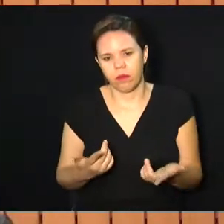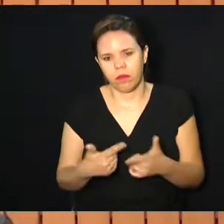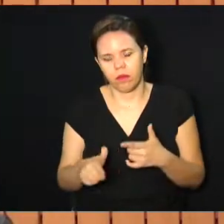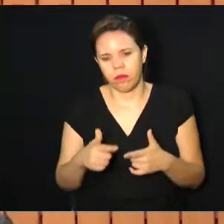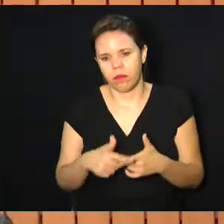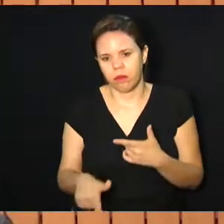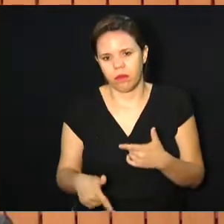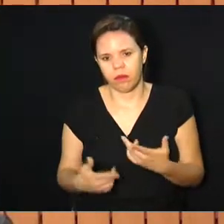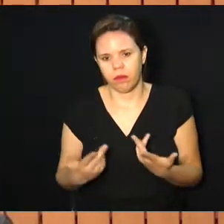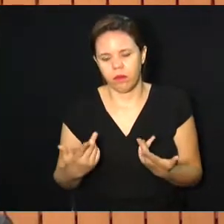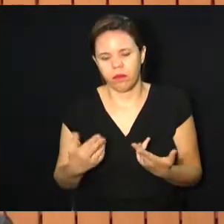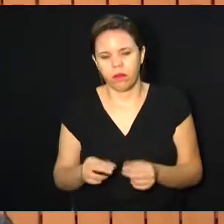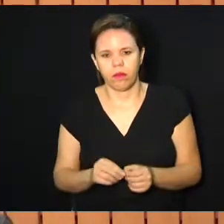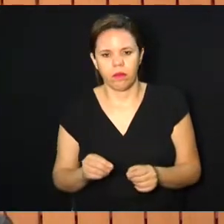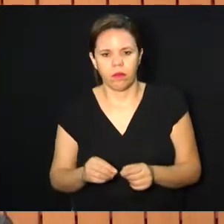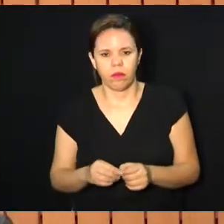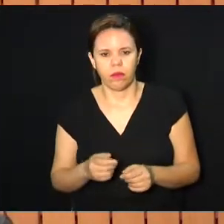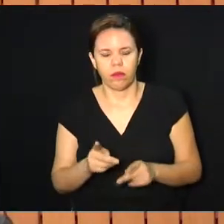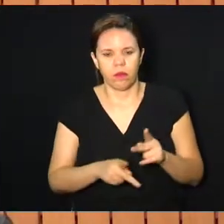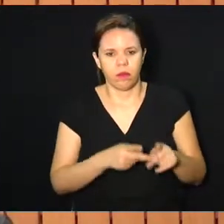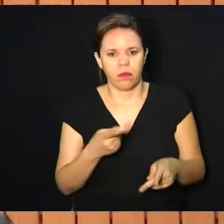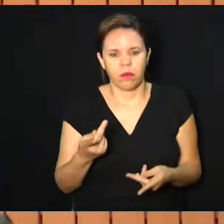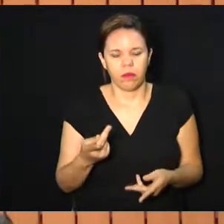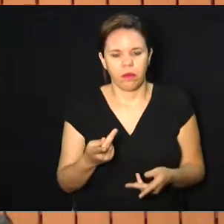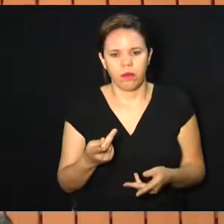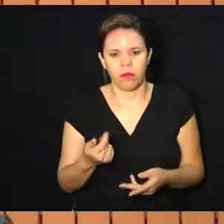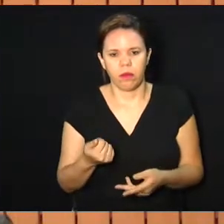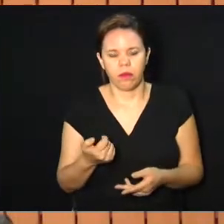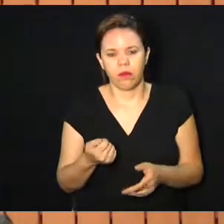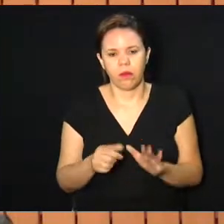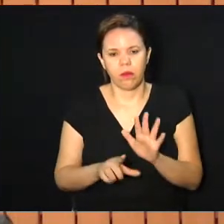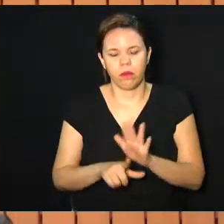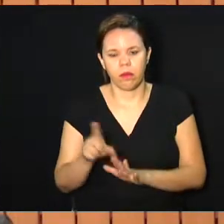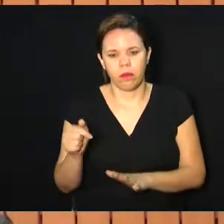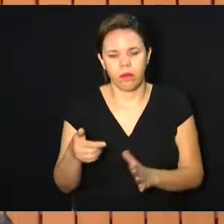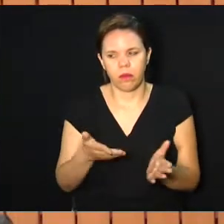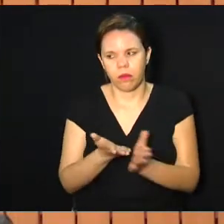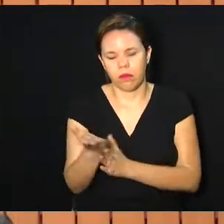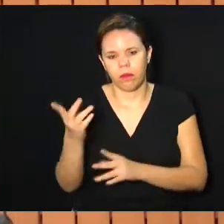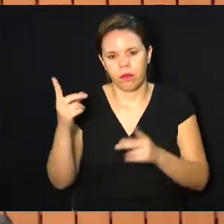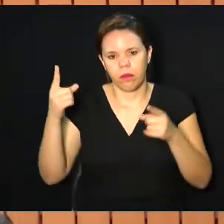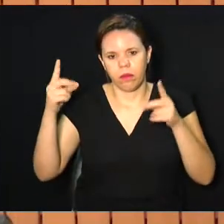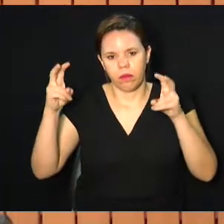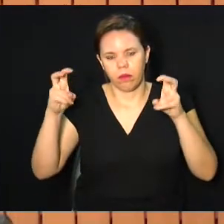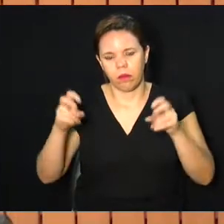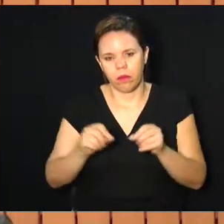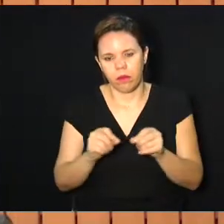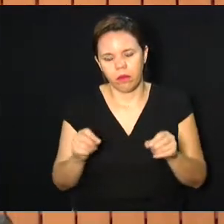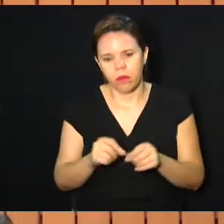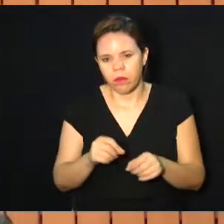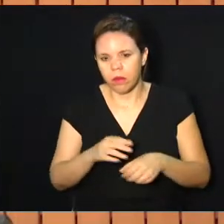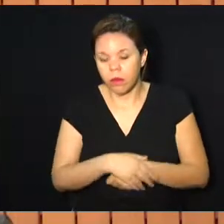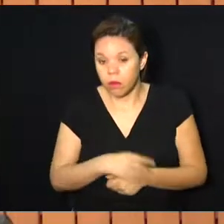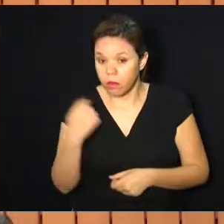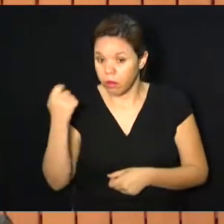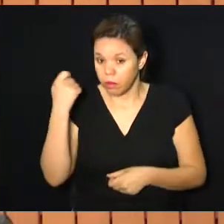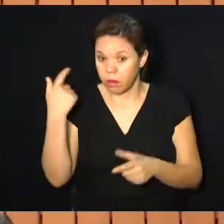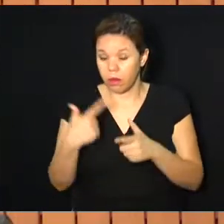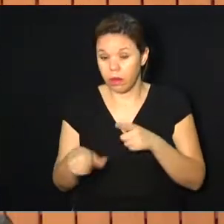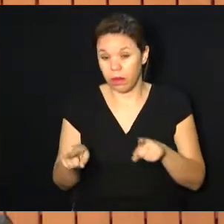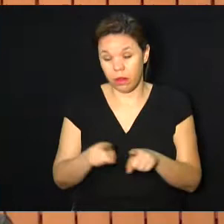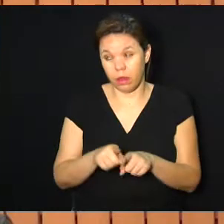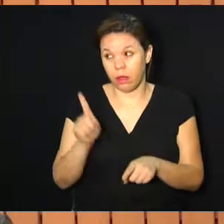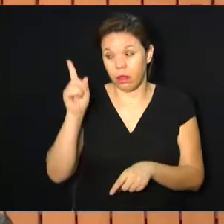Enfim, como esperado é que os mesmos ganhem, eles talvez tenham se esquivado dessa discussão. Outro ponto aí que já é grave em São Paulo,